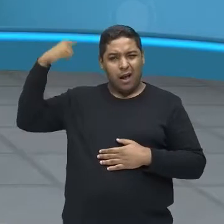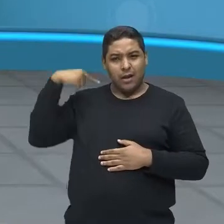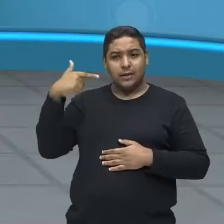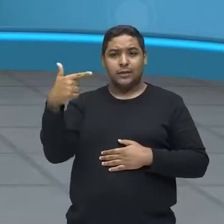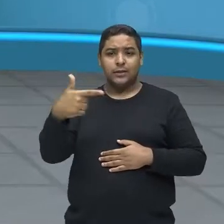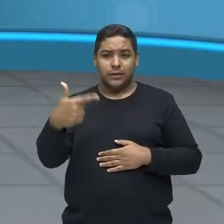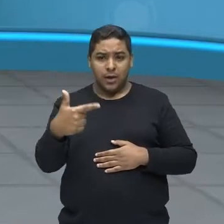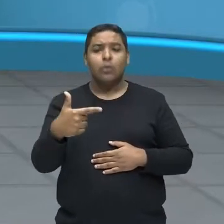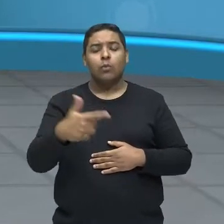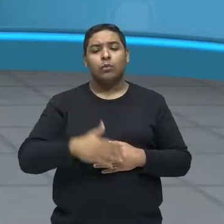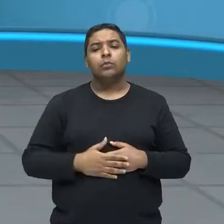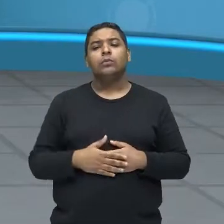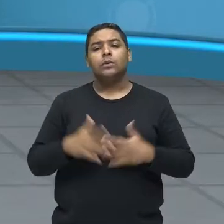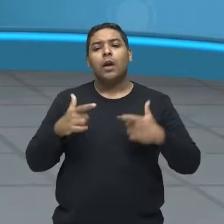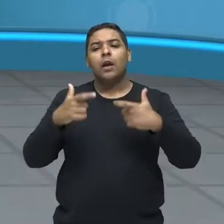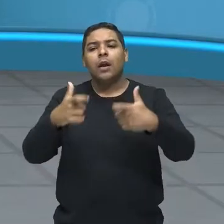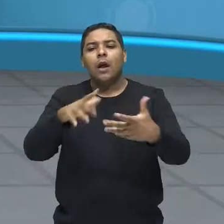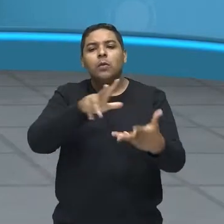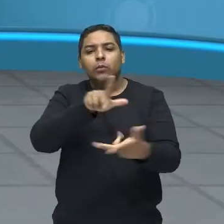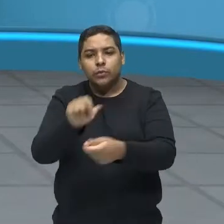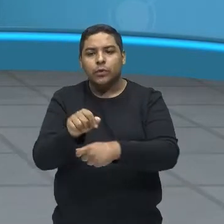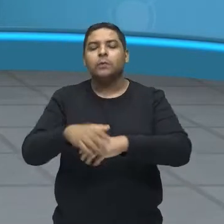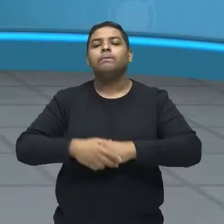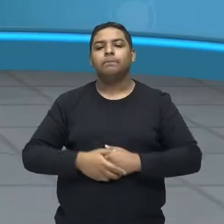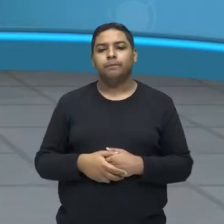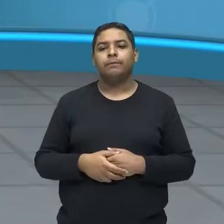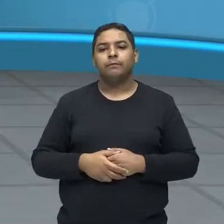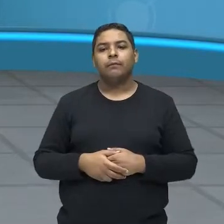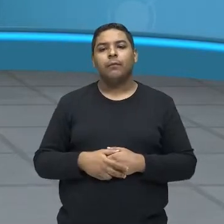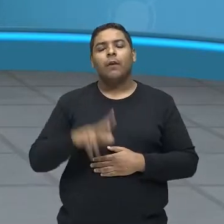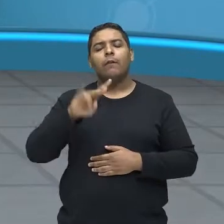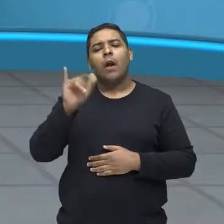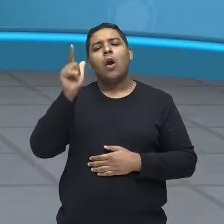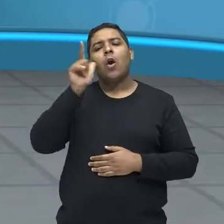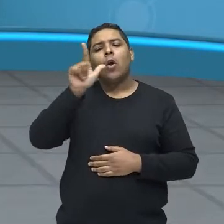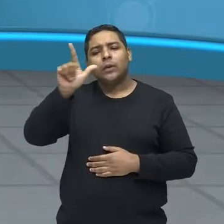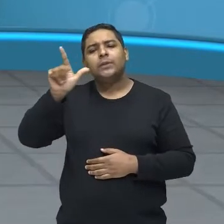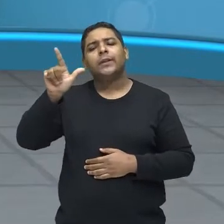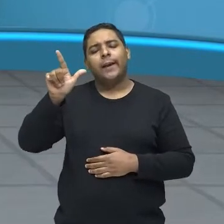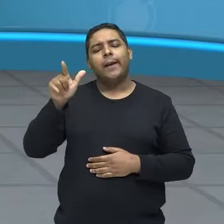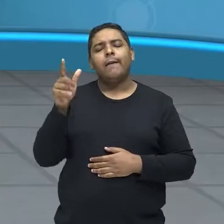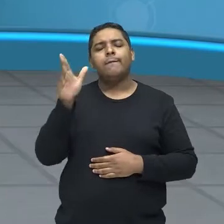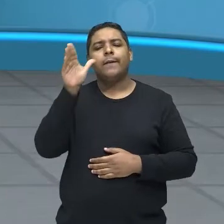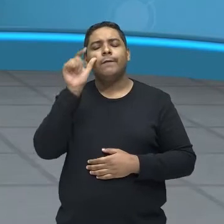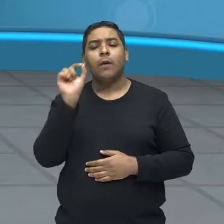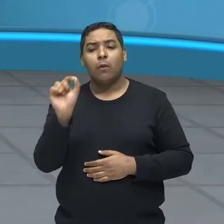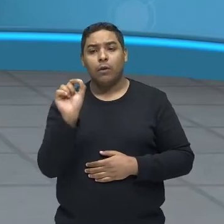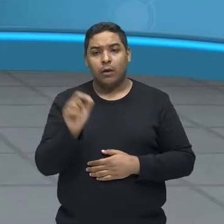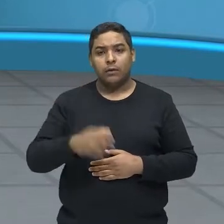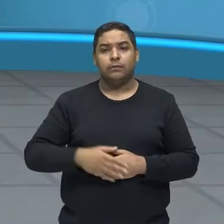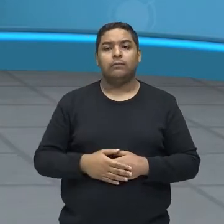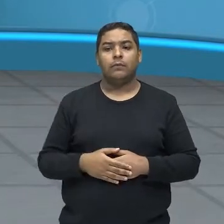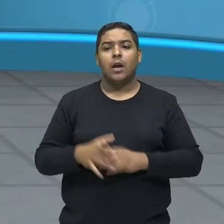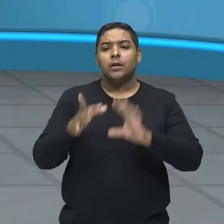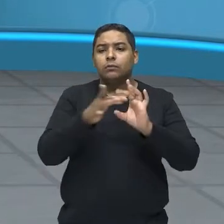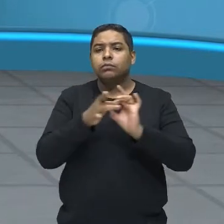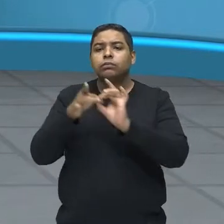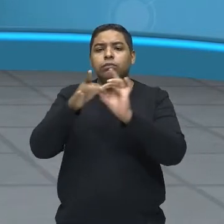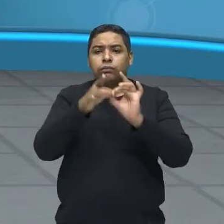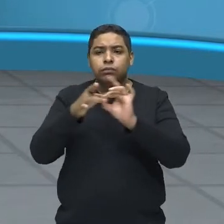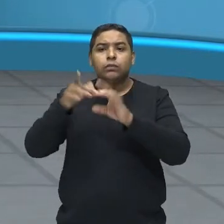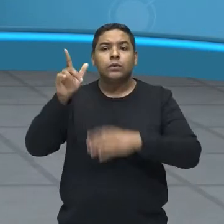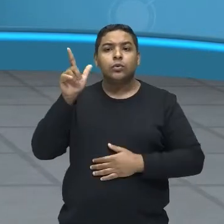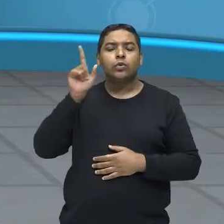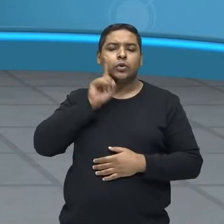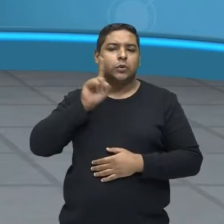Segunda Guerra Mundial, no período da Guerra Fria, a gente vai verificar que vários países começam a se juntar com os Estados Unidos da América. Então,